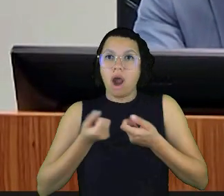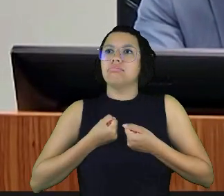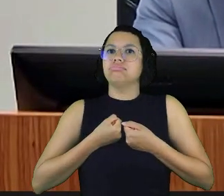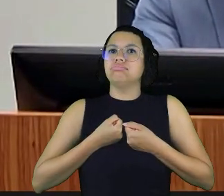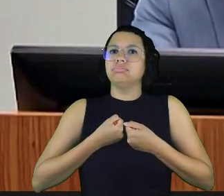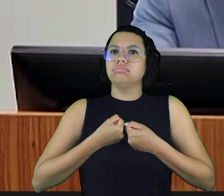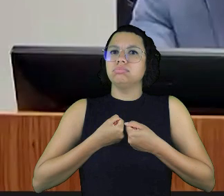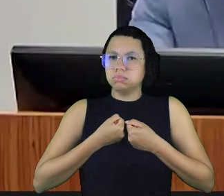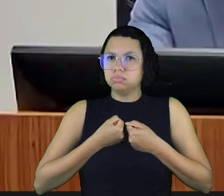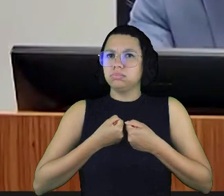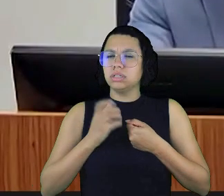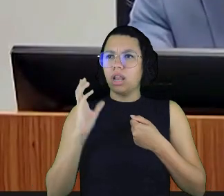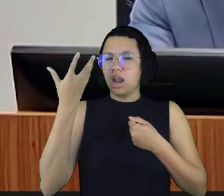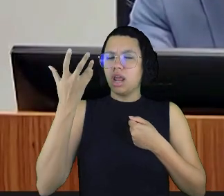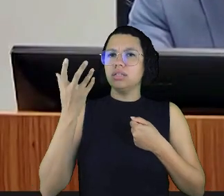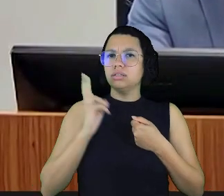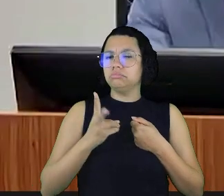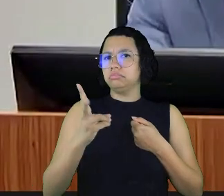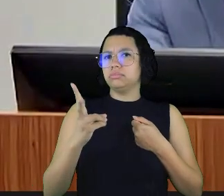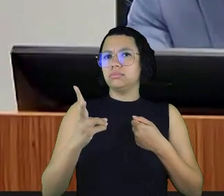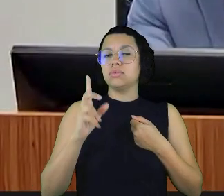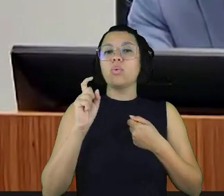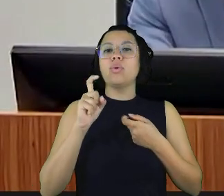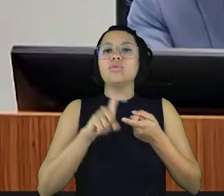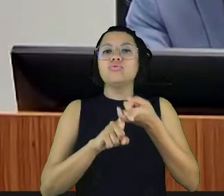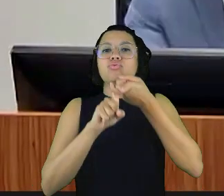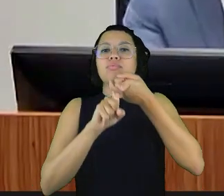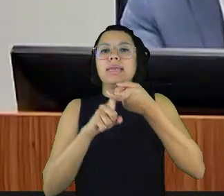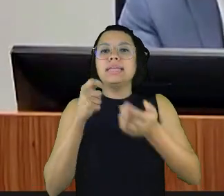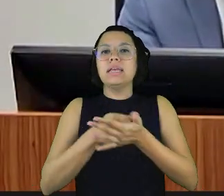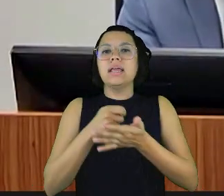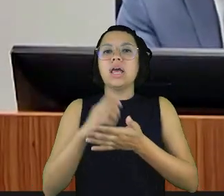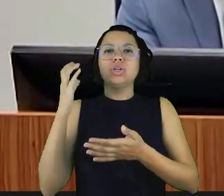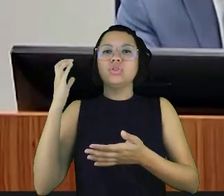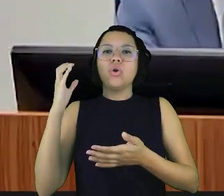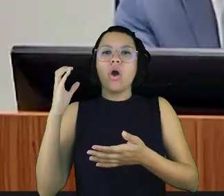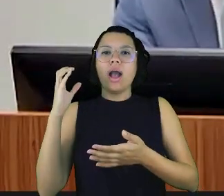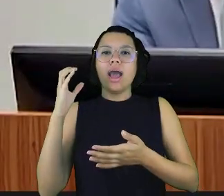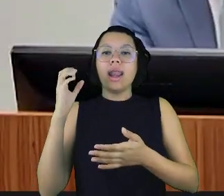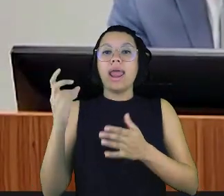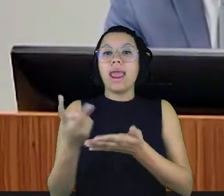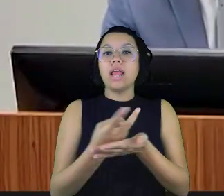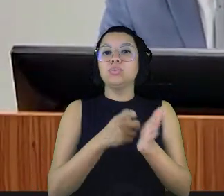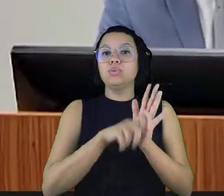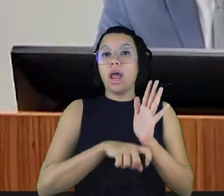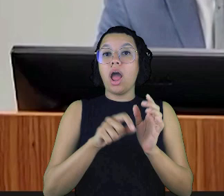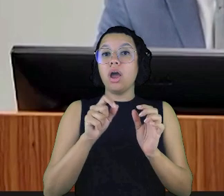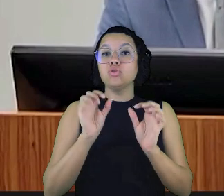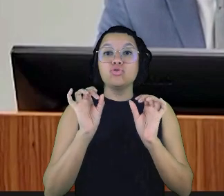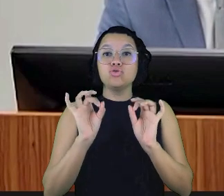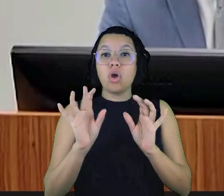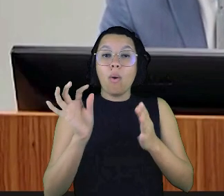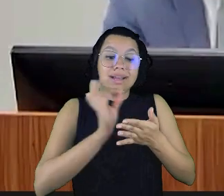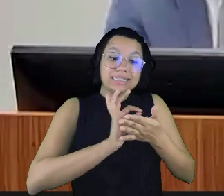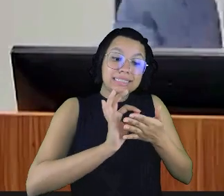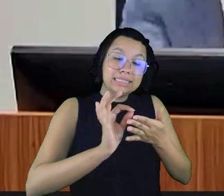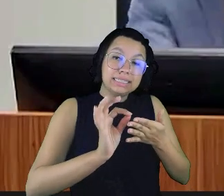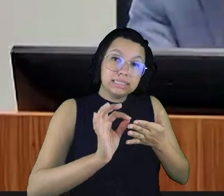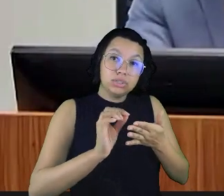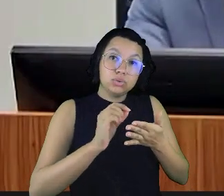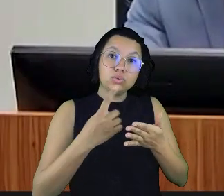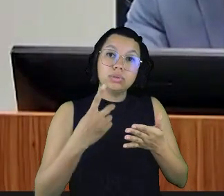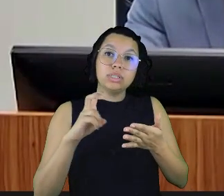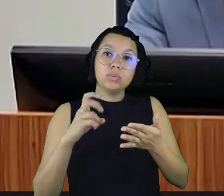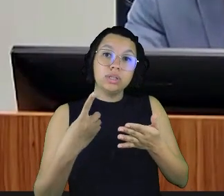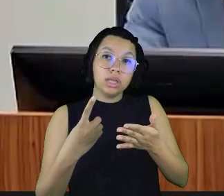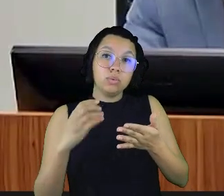O que suspende a exigibilidade do crédito tributário? Aquilo que está escrito no artigo 151 do CTN. Então, não